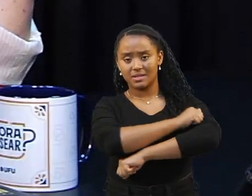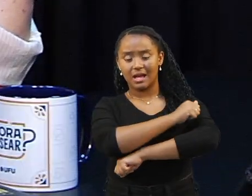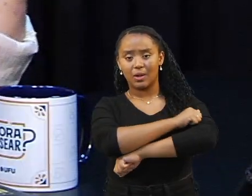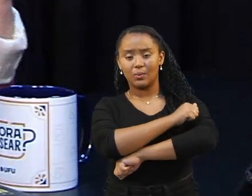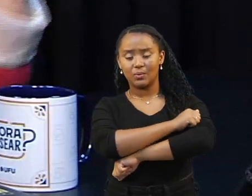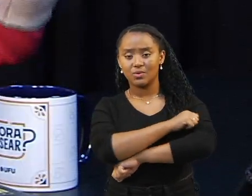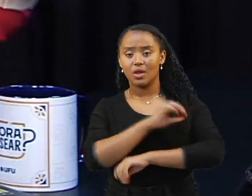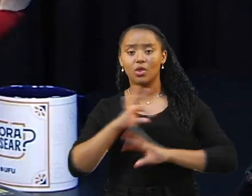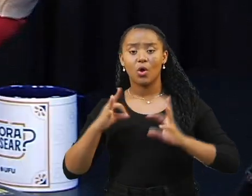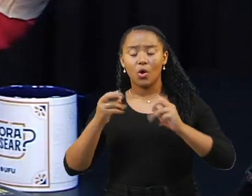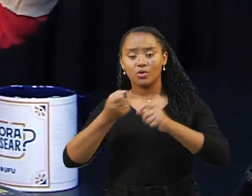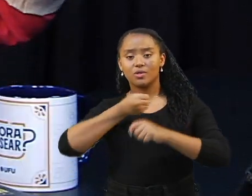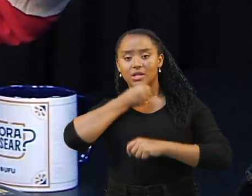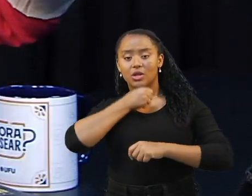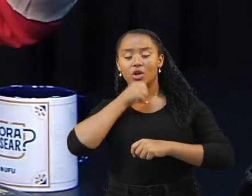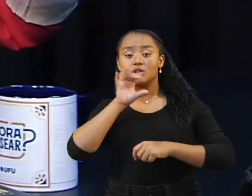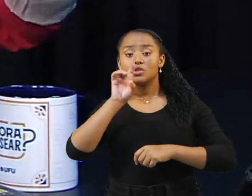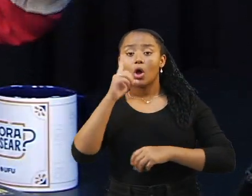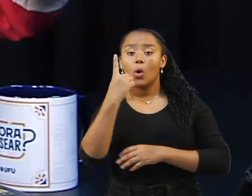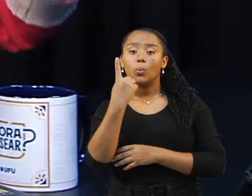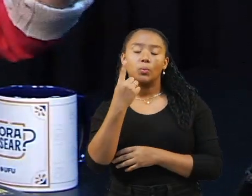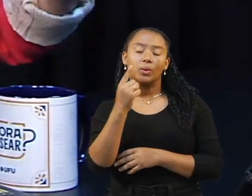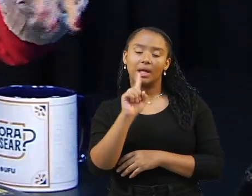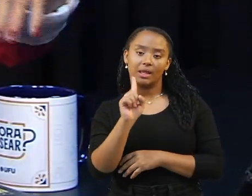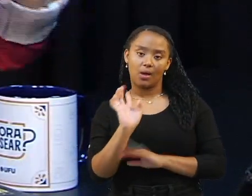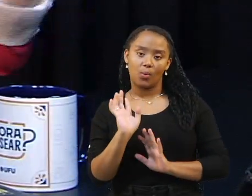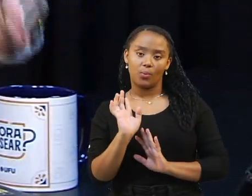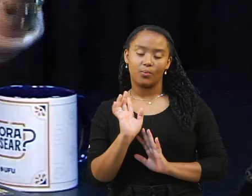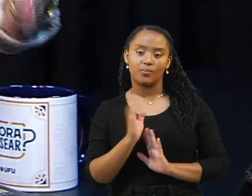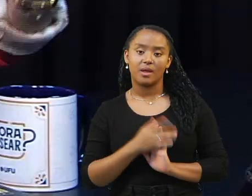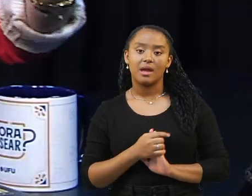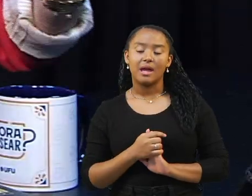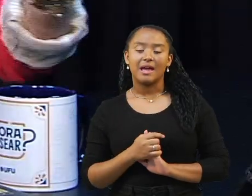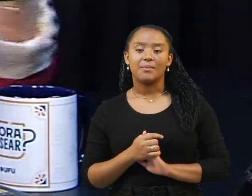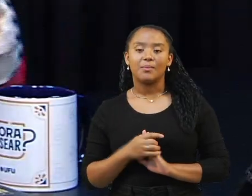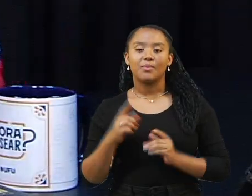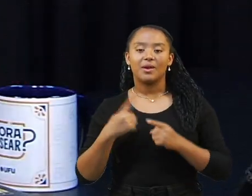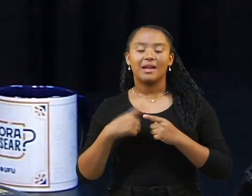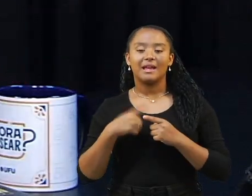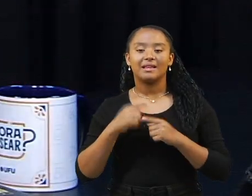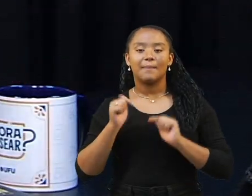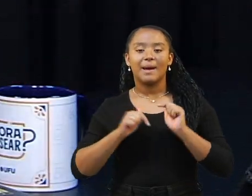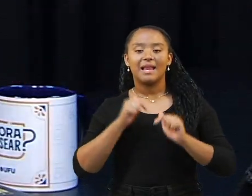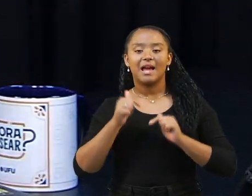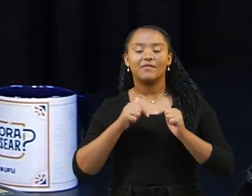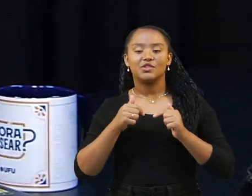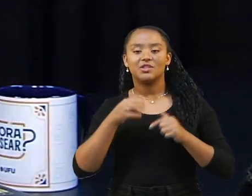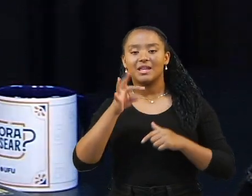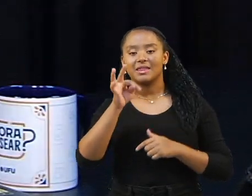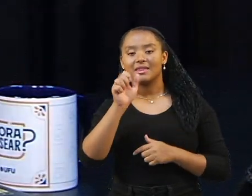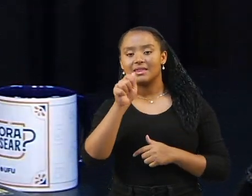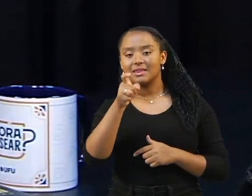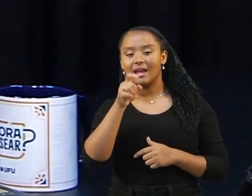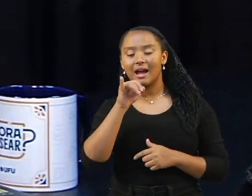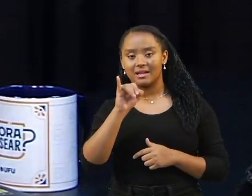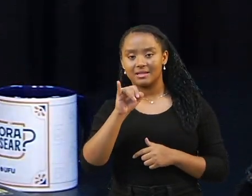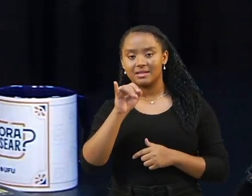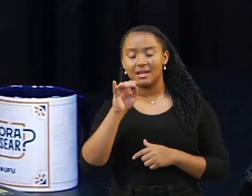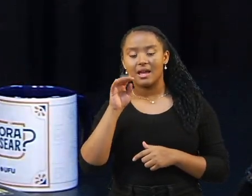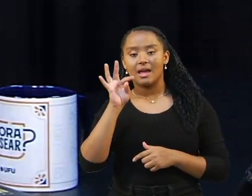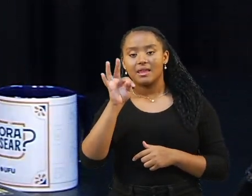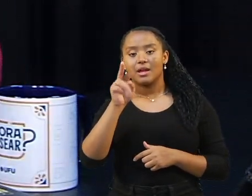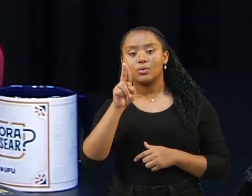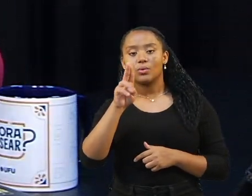Vilela. Ali debaixo das árvores, onde é o ônibus, era ponto de táxi. E eu morava no Lídice. Aí